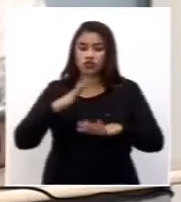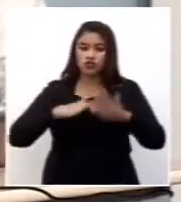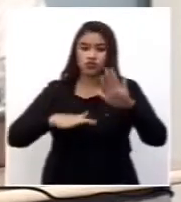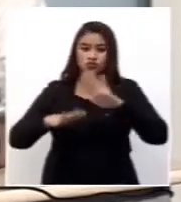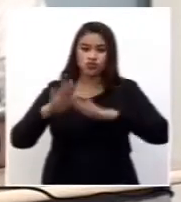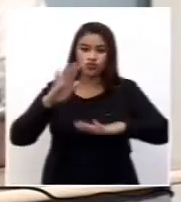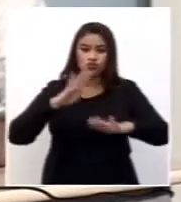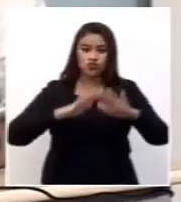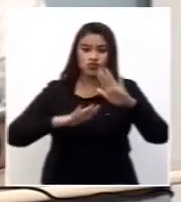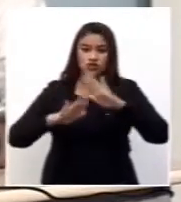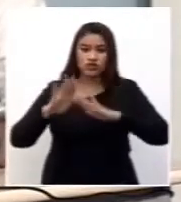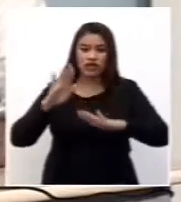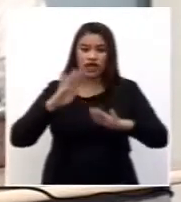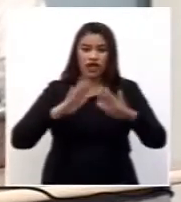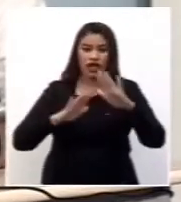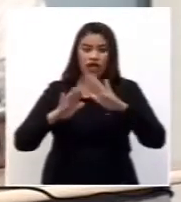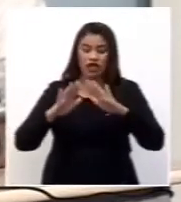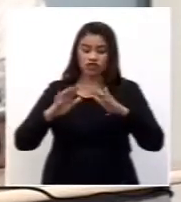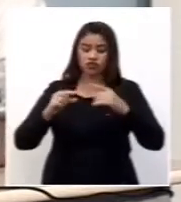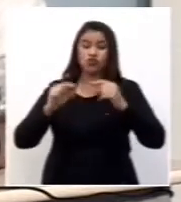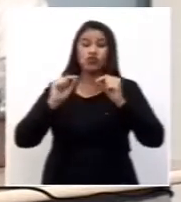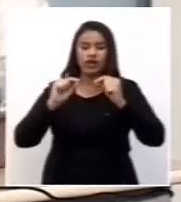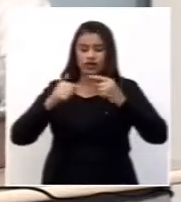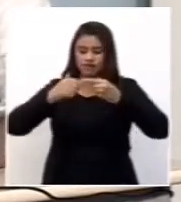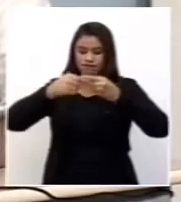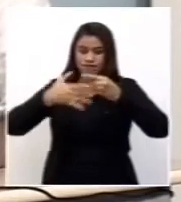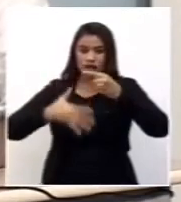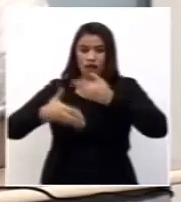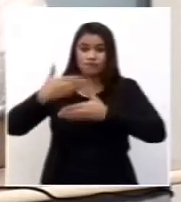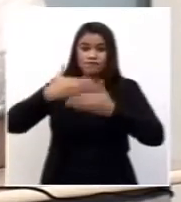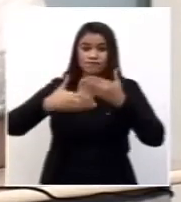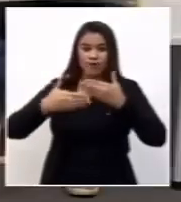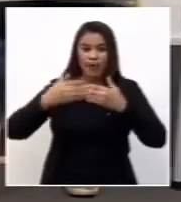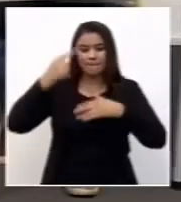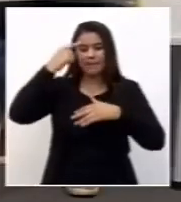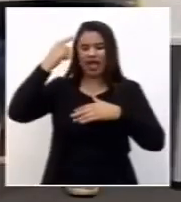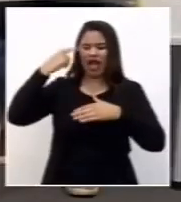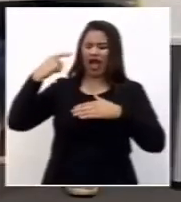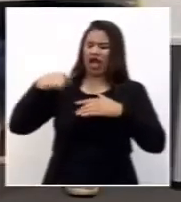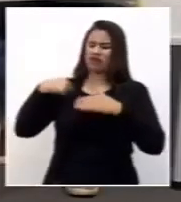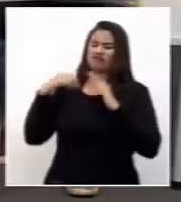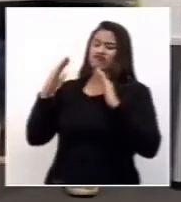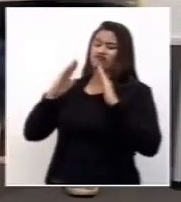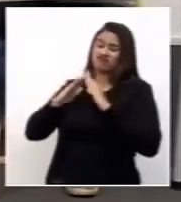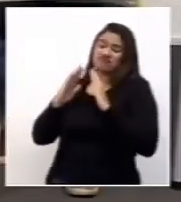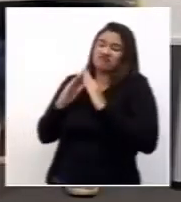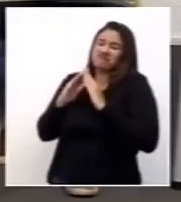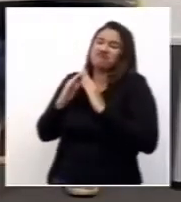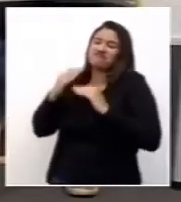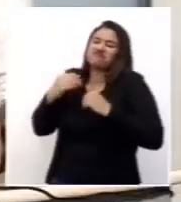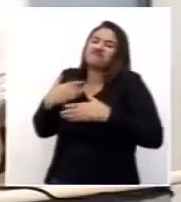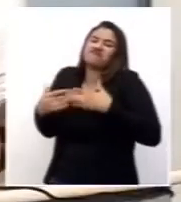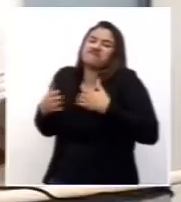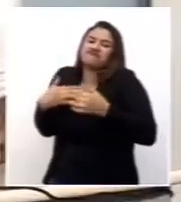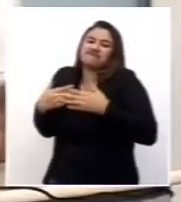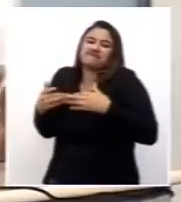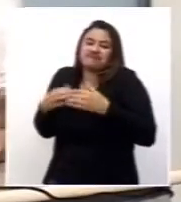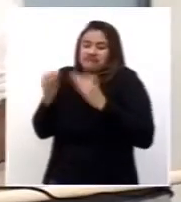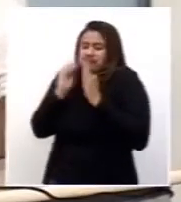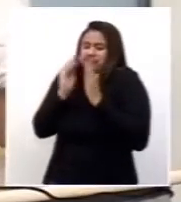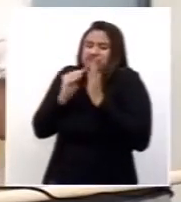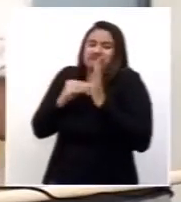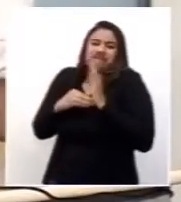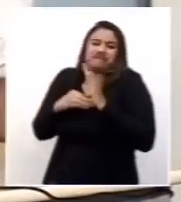cuidado com o que colocam no chat. Muitas vezes a pessoa está em casa, né, Marcelo, e acha que, olha,